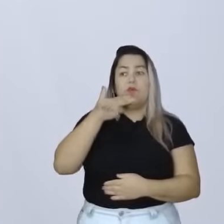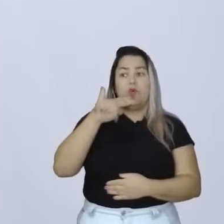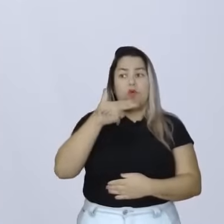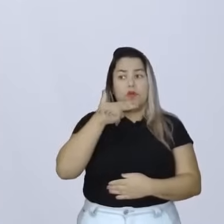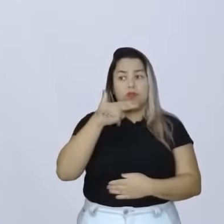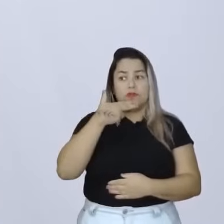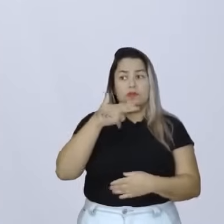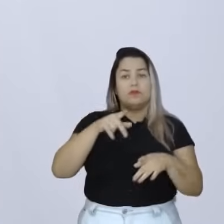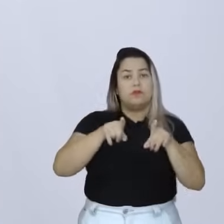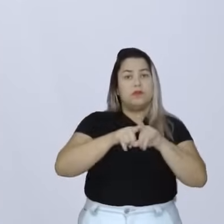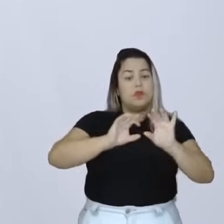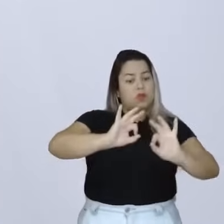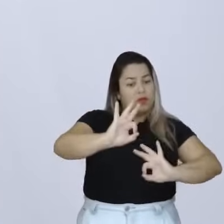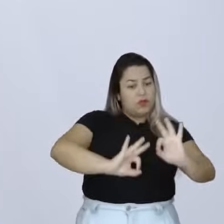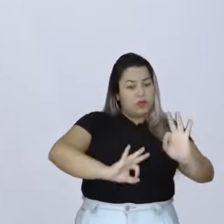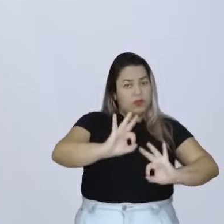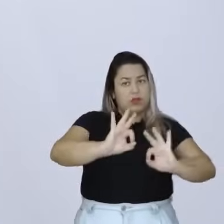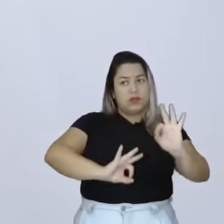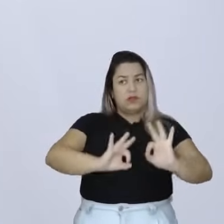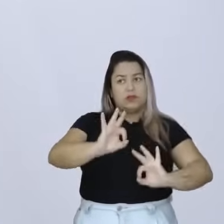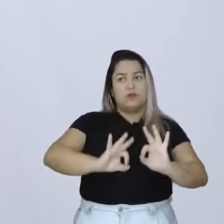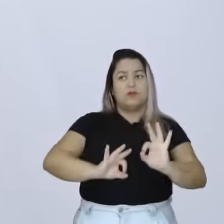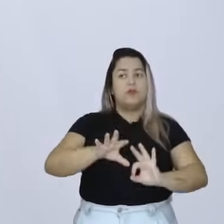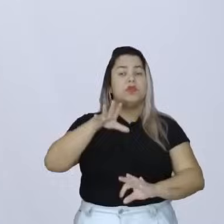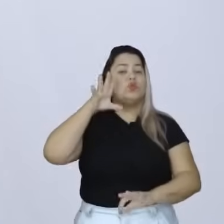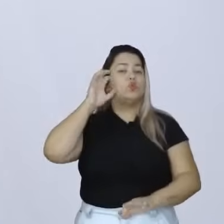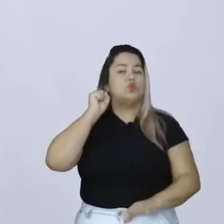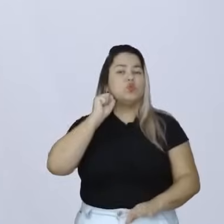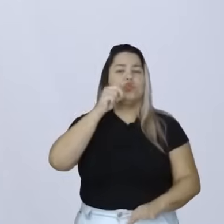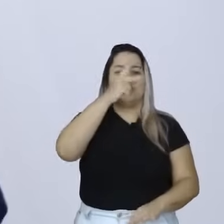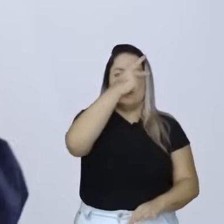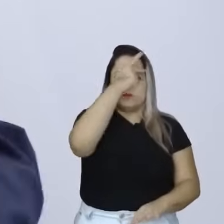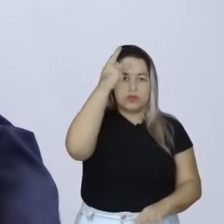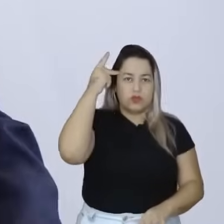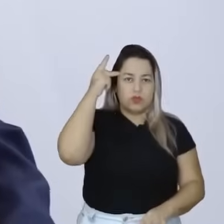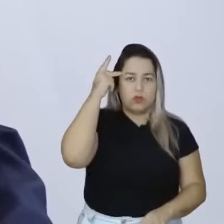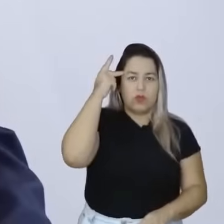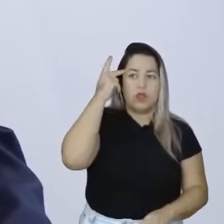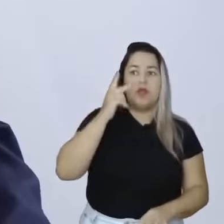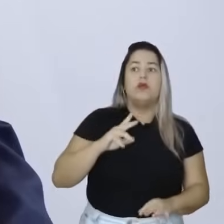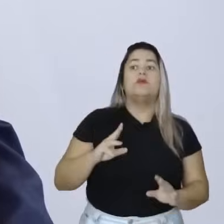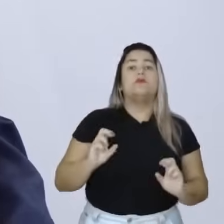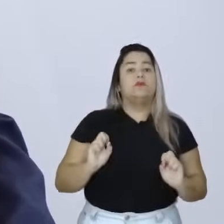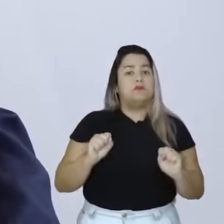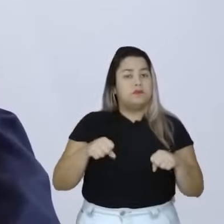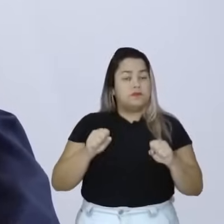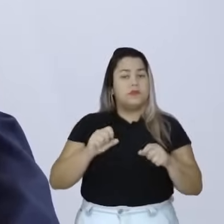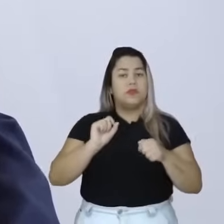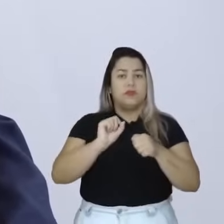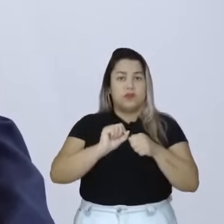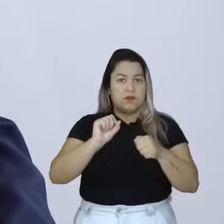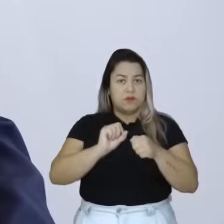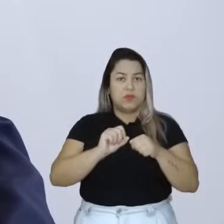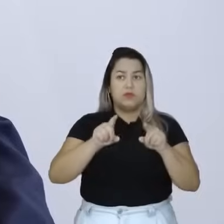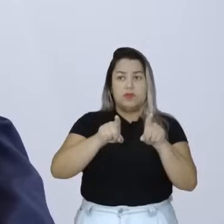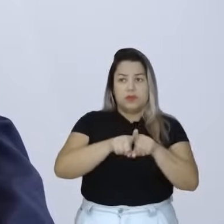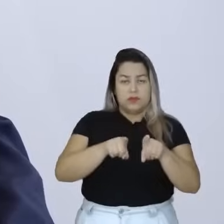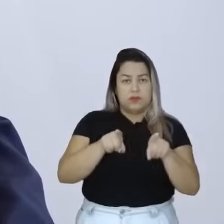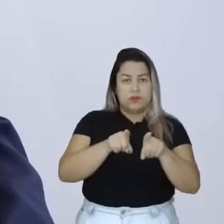o método e ouça as pessoas. E nós, assim, o fizemos. Fizemos